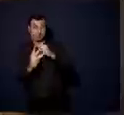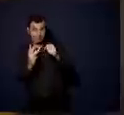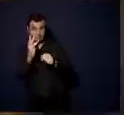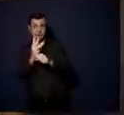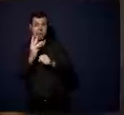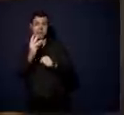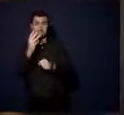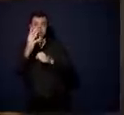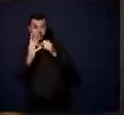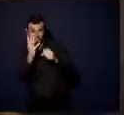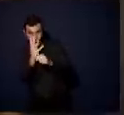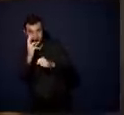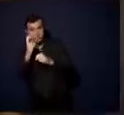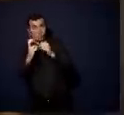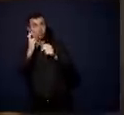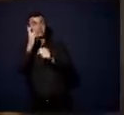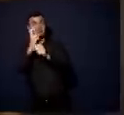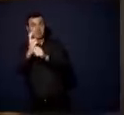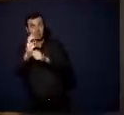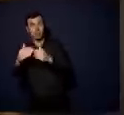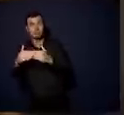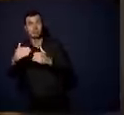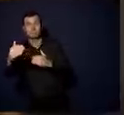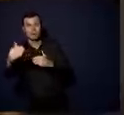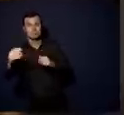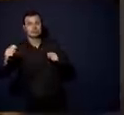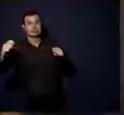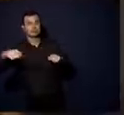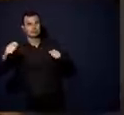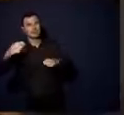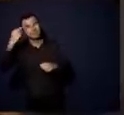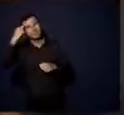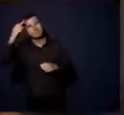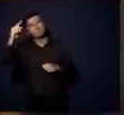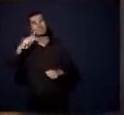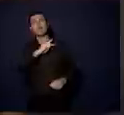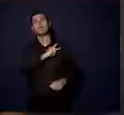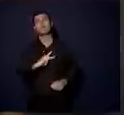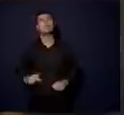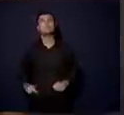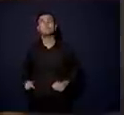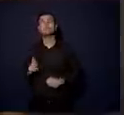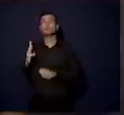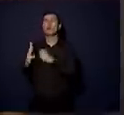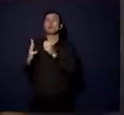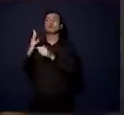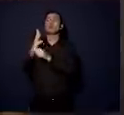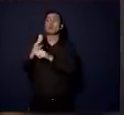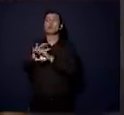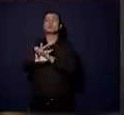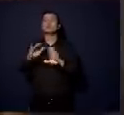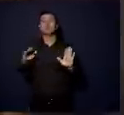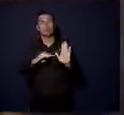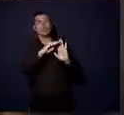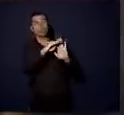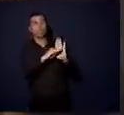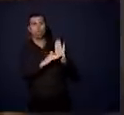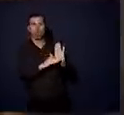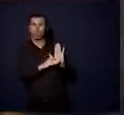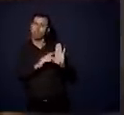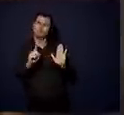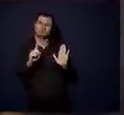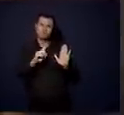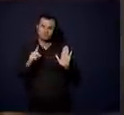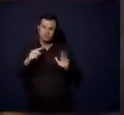né a gente não parar de pensar simplesmente em mandatos presidenciais né e colocar as